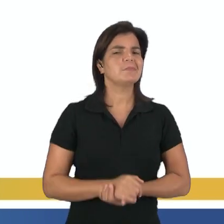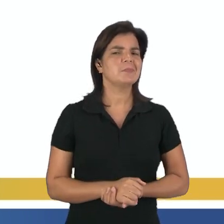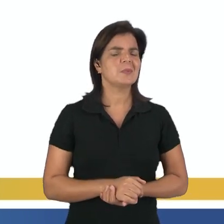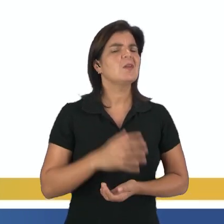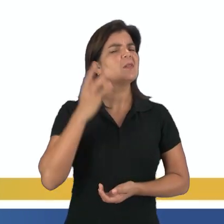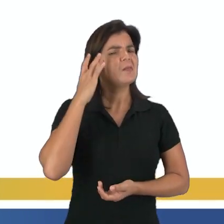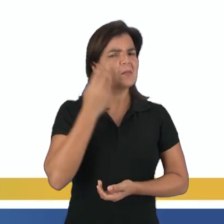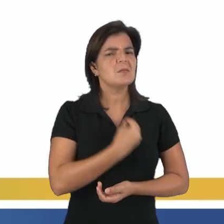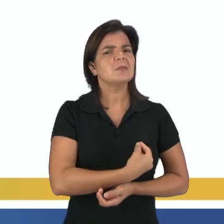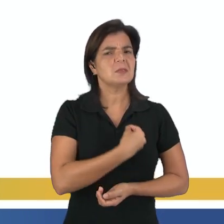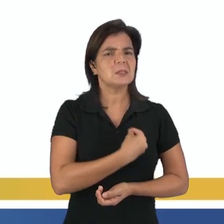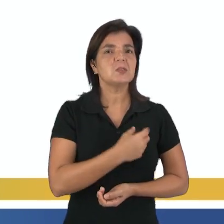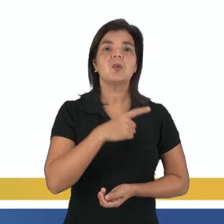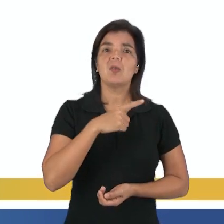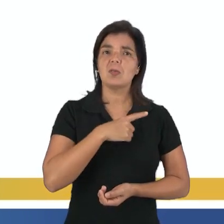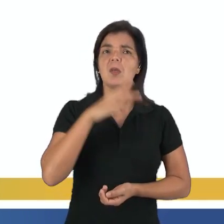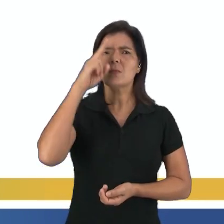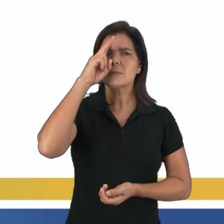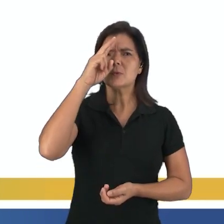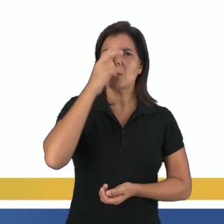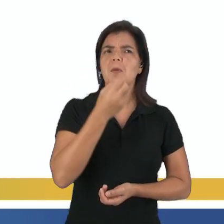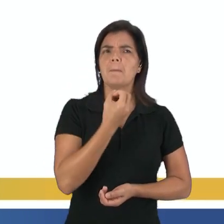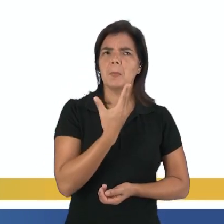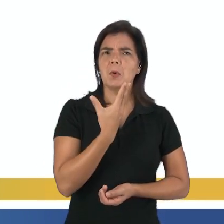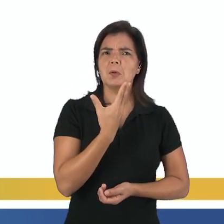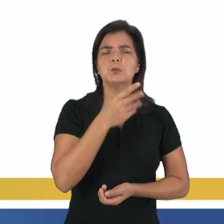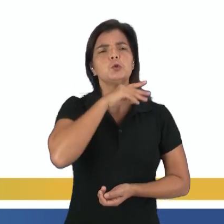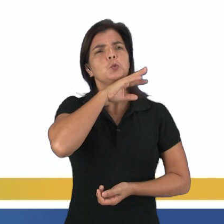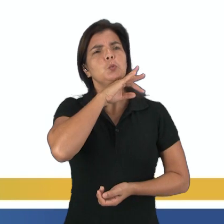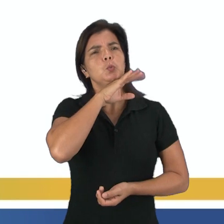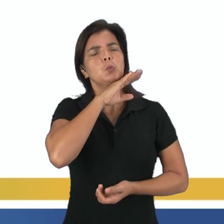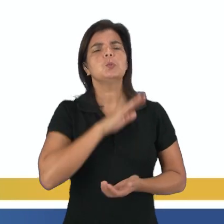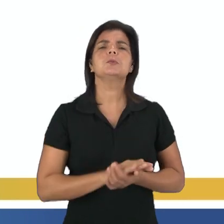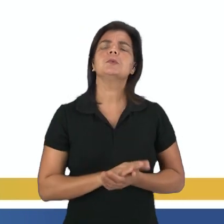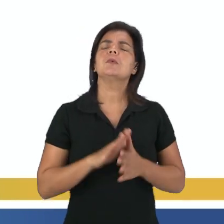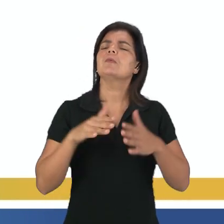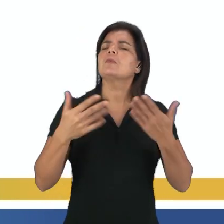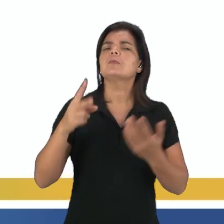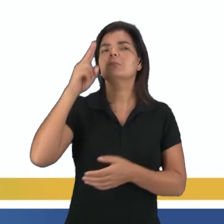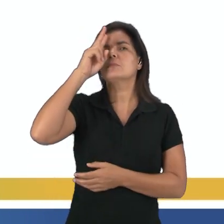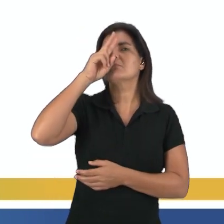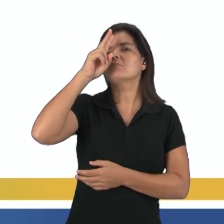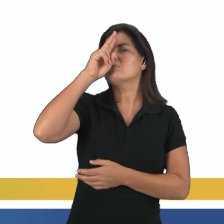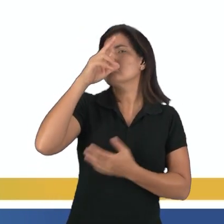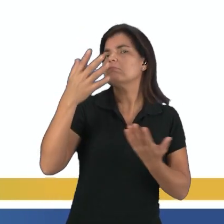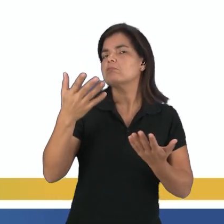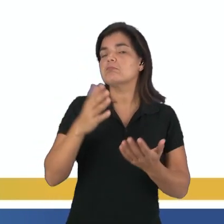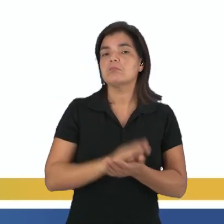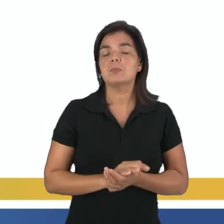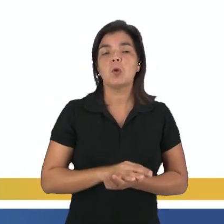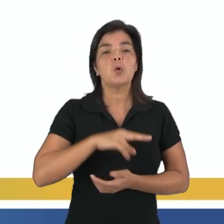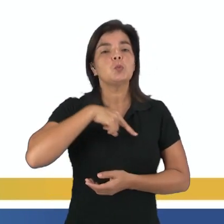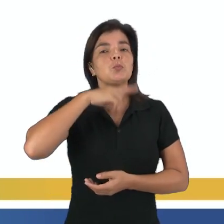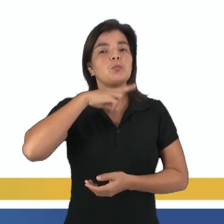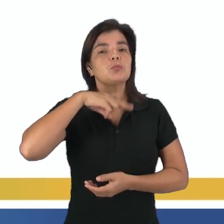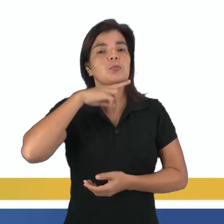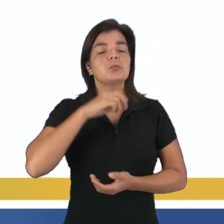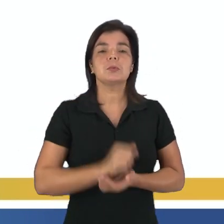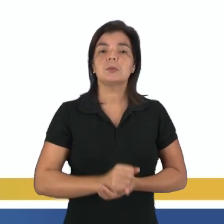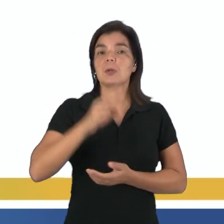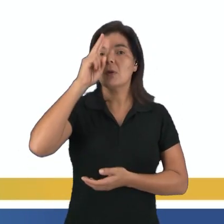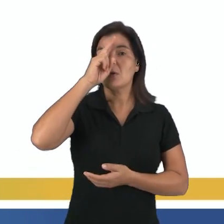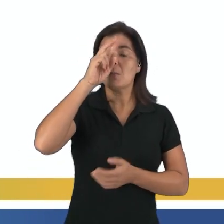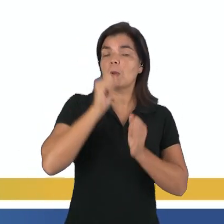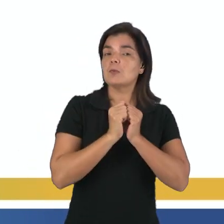que a nossa vida teve histórias boas, histórias ruins? Quais lembranças deixamos para os nossos netos, para as pessoas